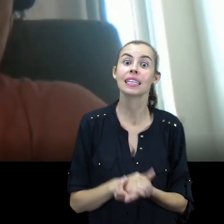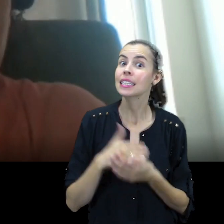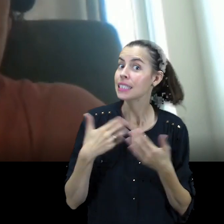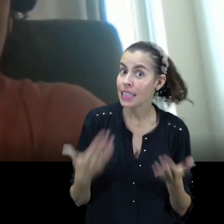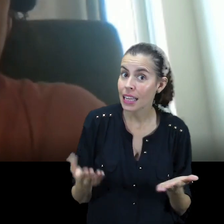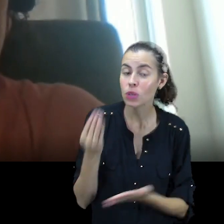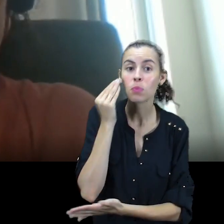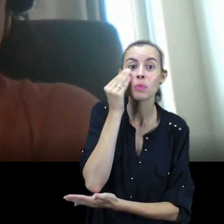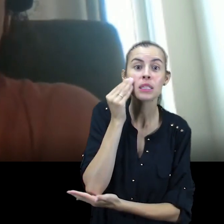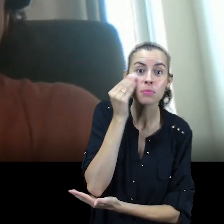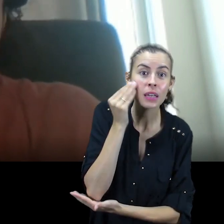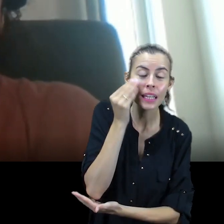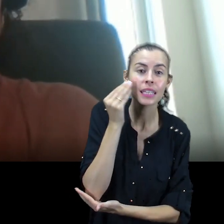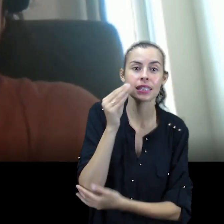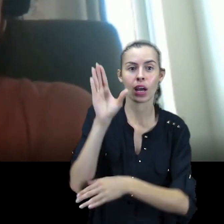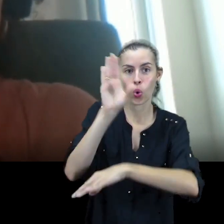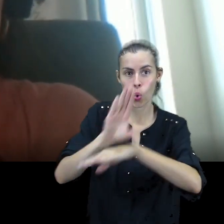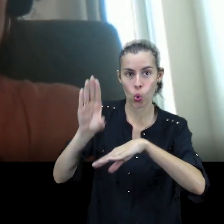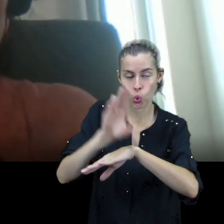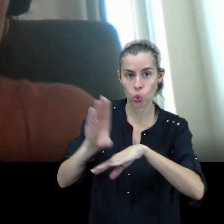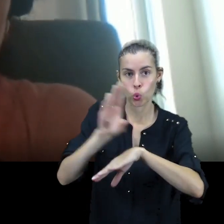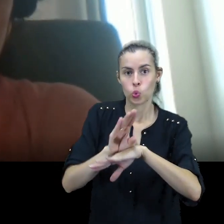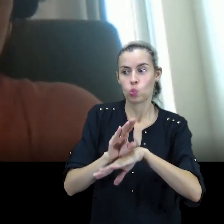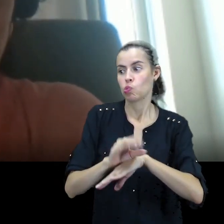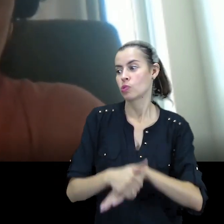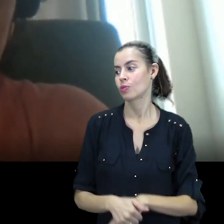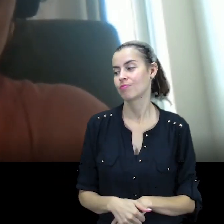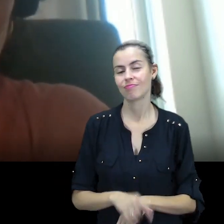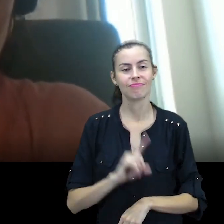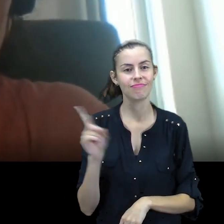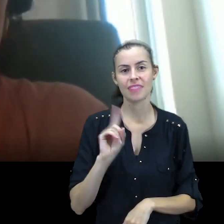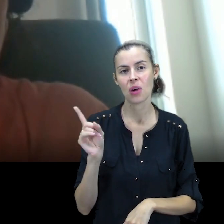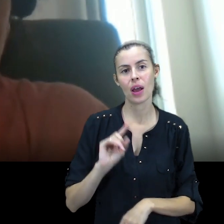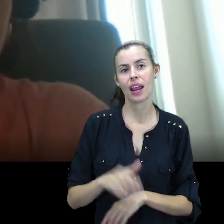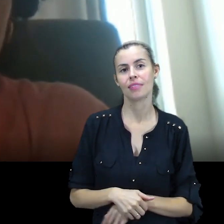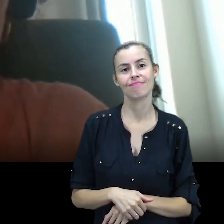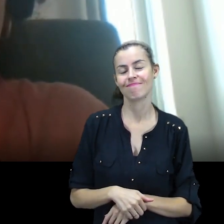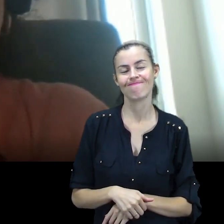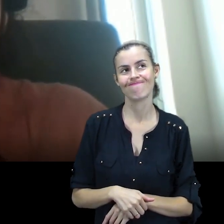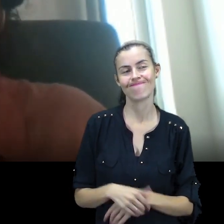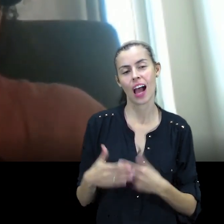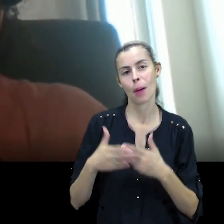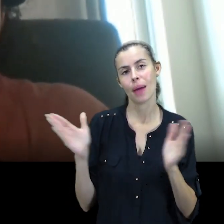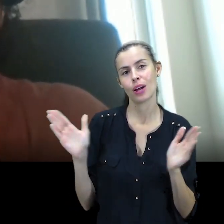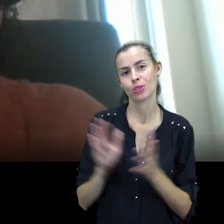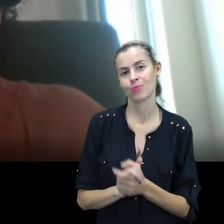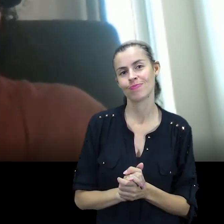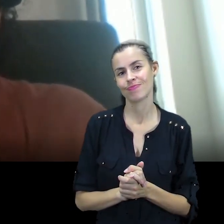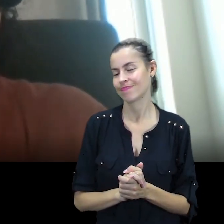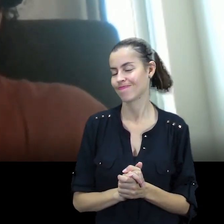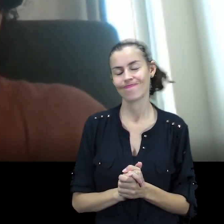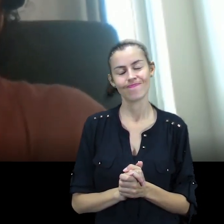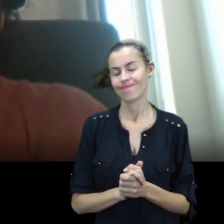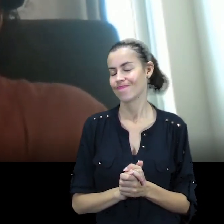sensibilizando tanto assim, a maior parte deles, não estavam atendendo essa demanda no tempo necessário, é que a gente foi